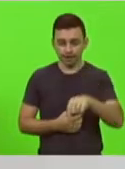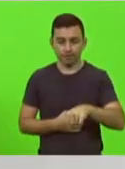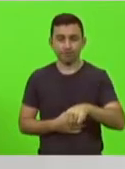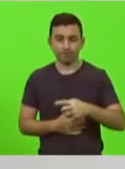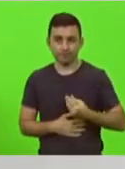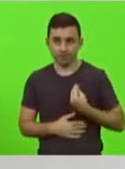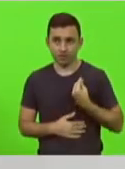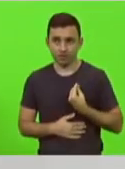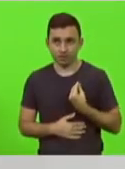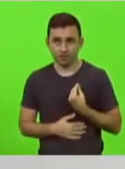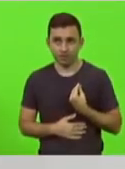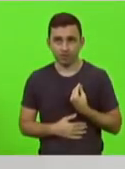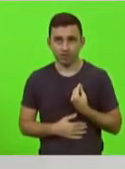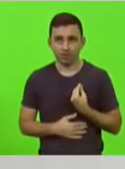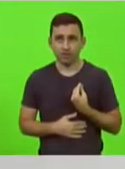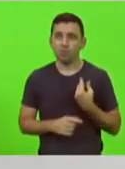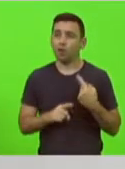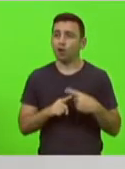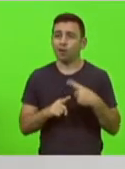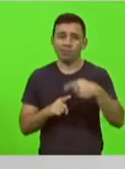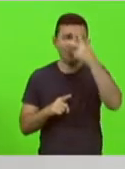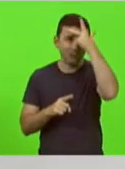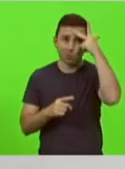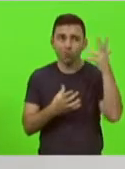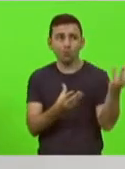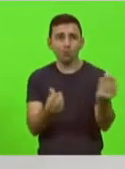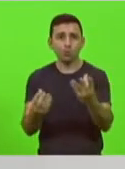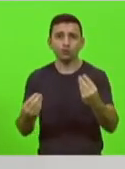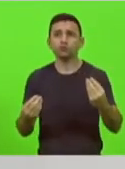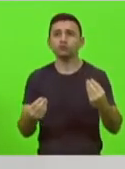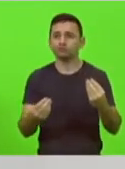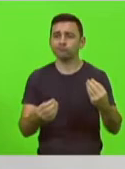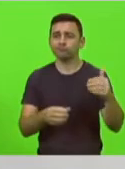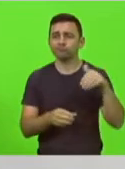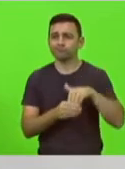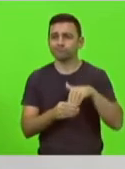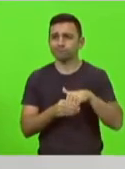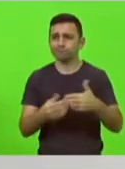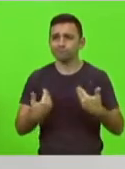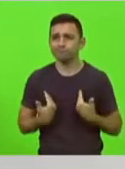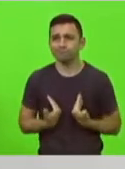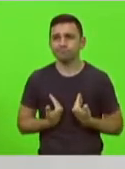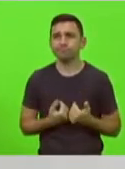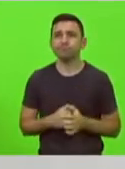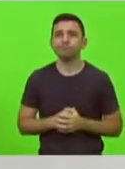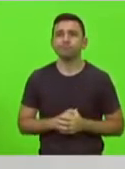porque muitas pessoas me possibilitaram de estar aqui.